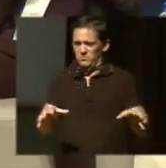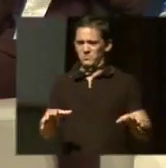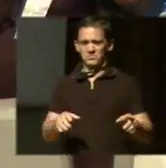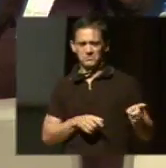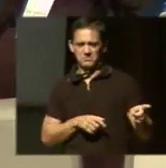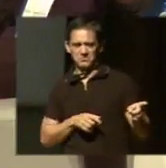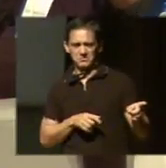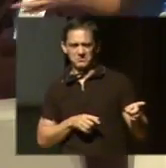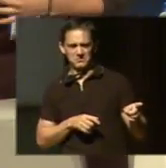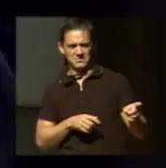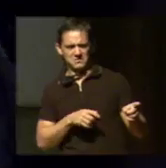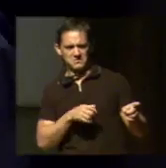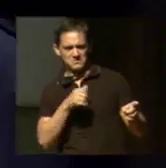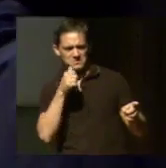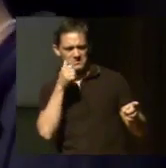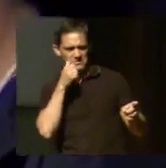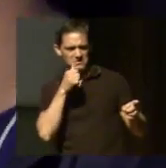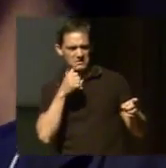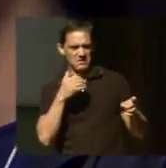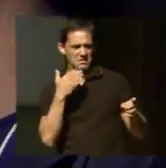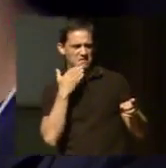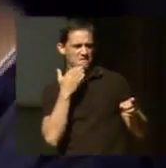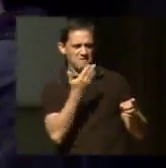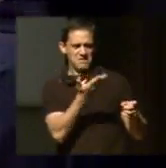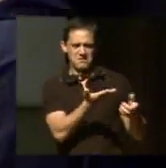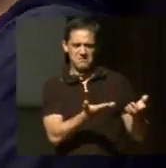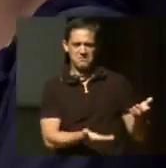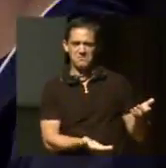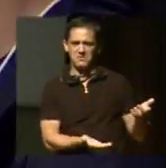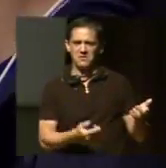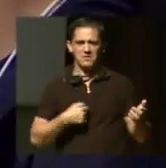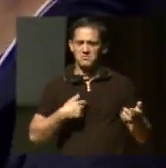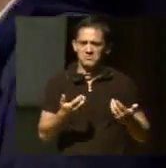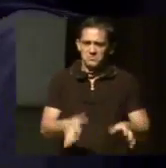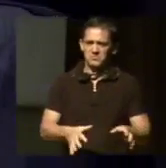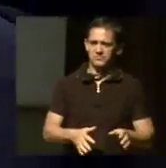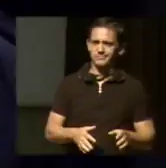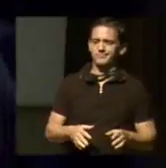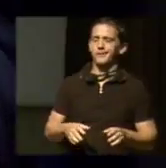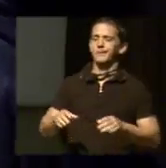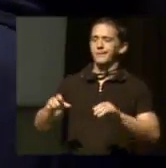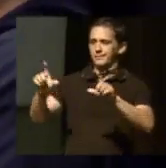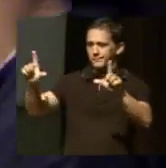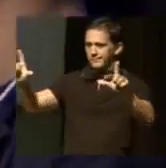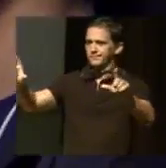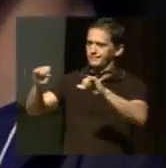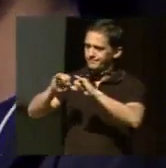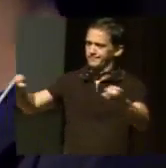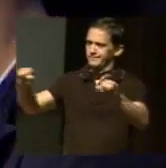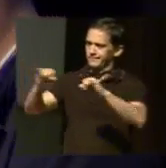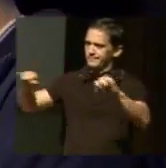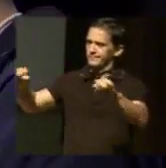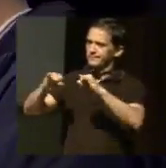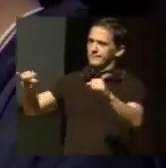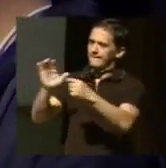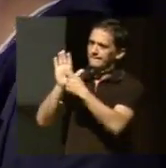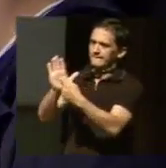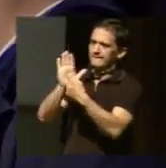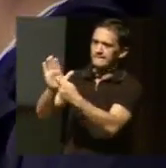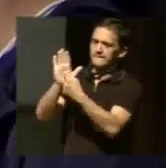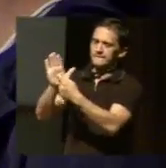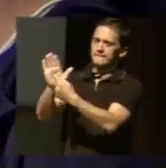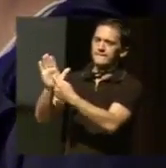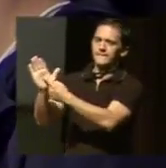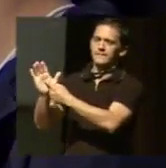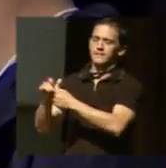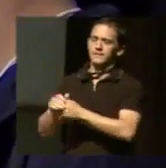assim dizemos, o modelo estético desejado, que a mídia muitas vezes impõe ou influencia muito.